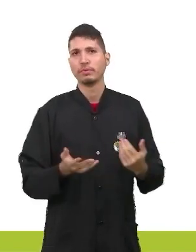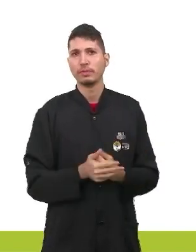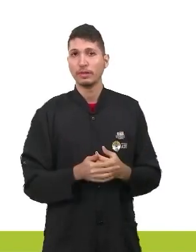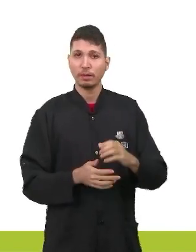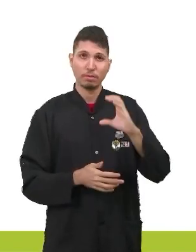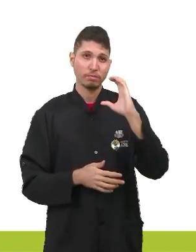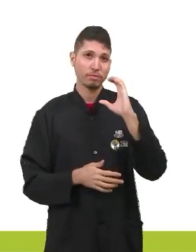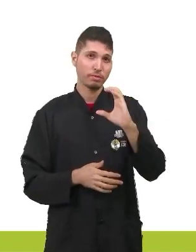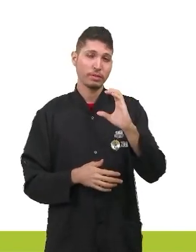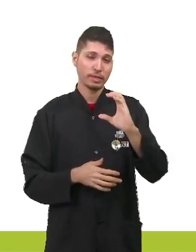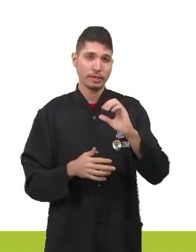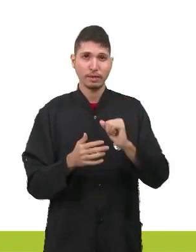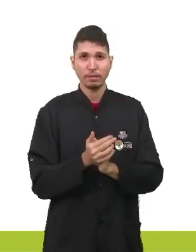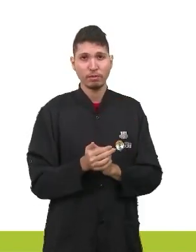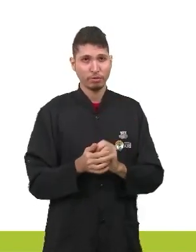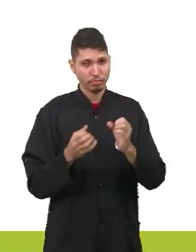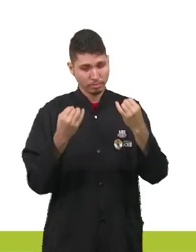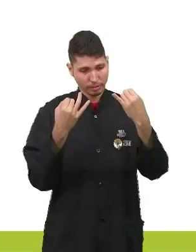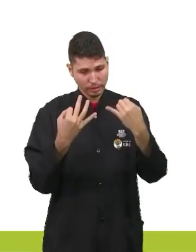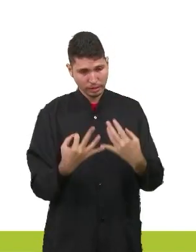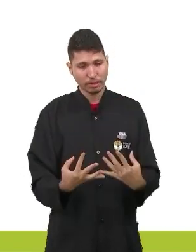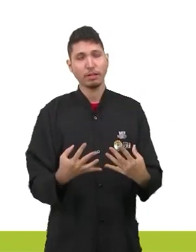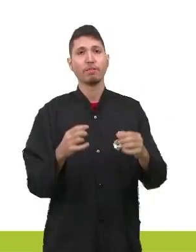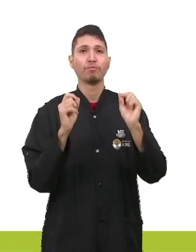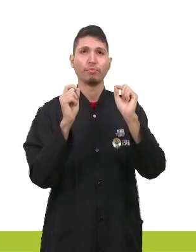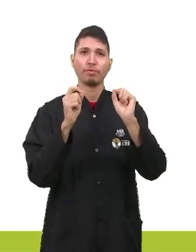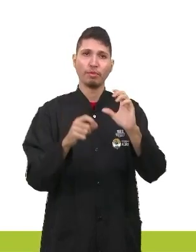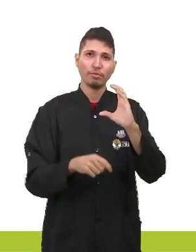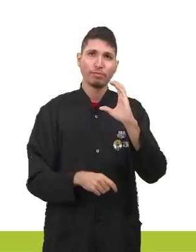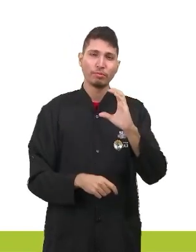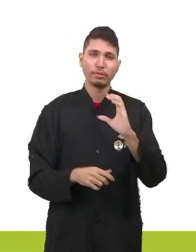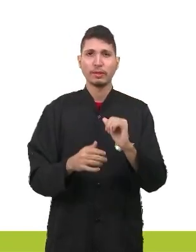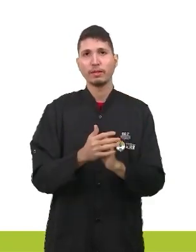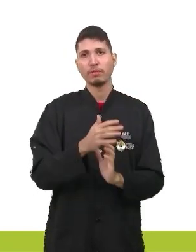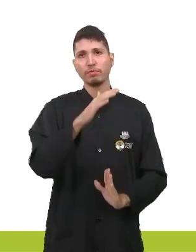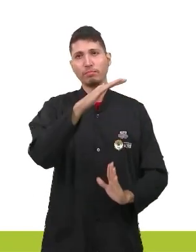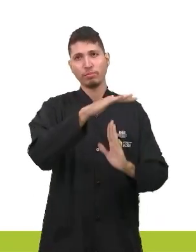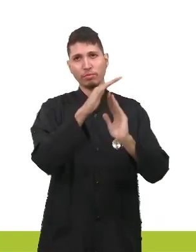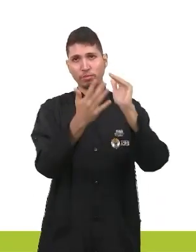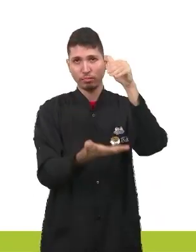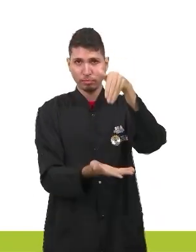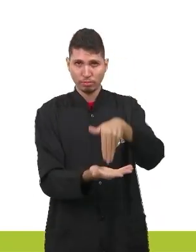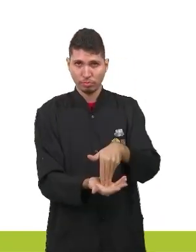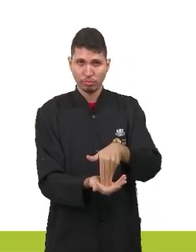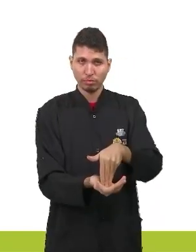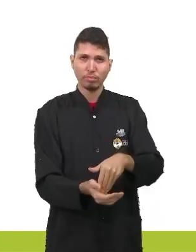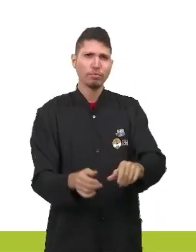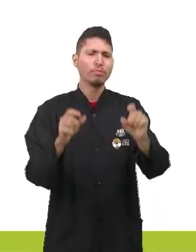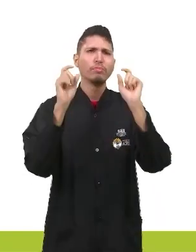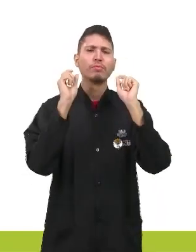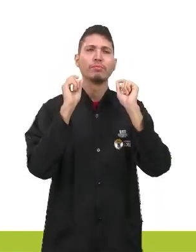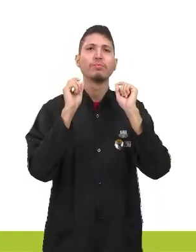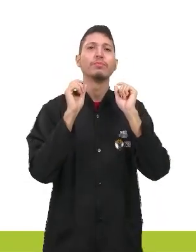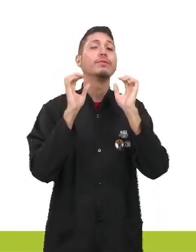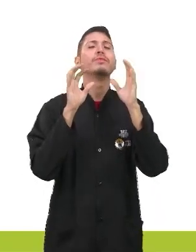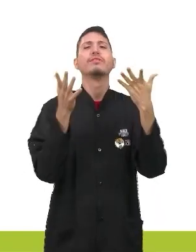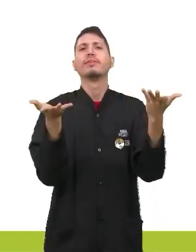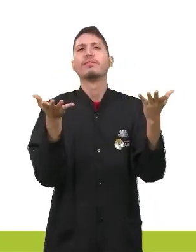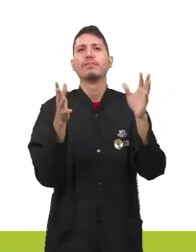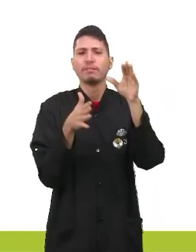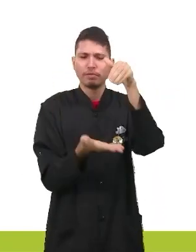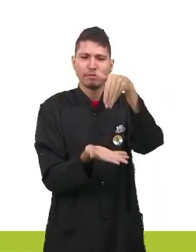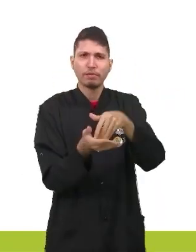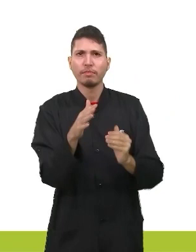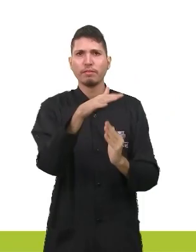e o que mais cai no Enem é exatamente isso, ponto de máximo e ponto de mínimo, né? Olha, o que é isso, professor? O que é o ponto de máximo e ponto de mínimo? Ponto de máximo e ponto de